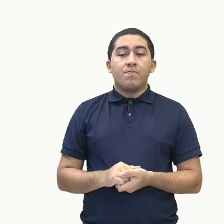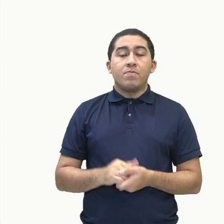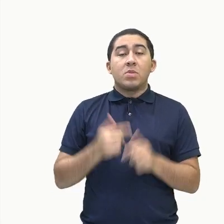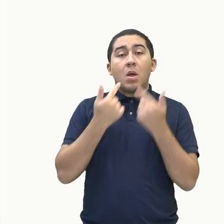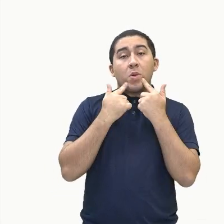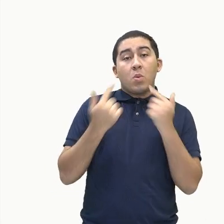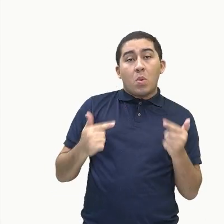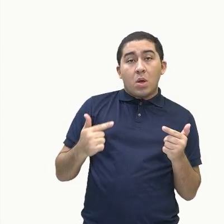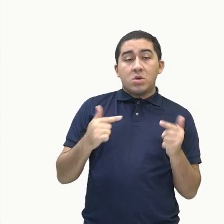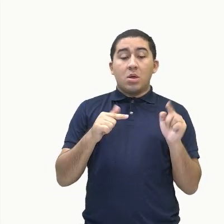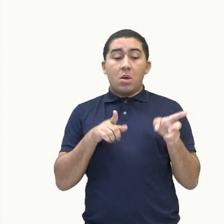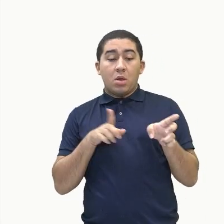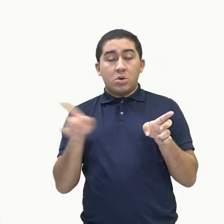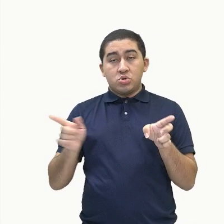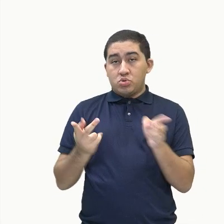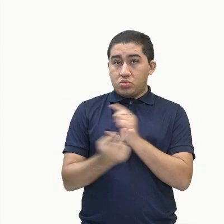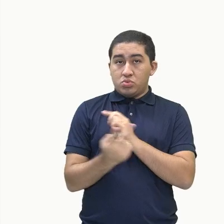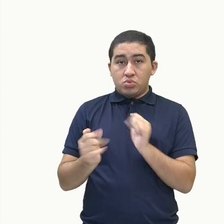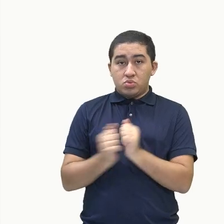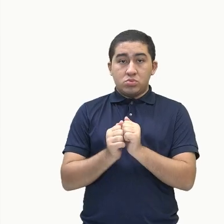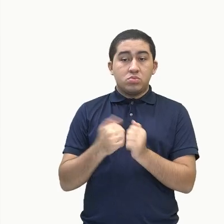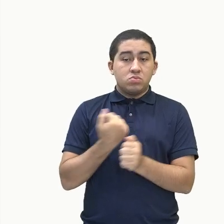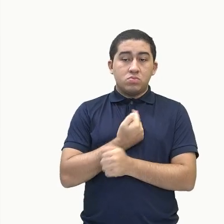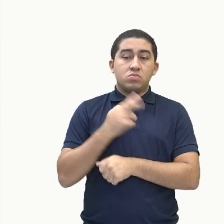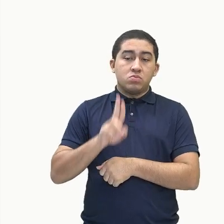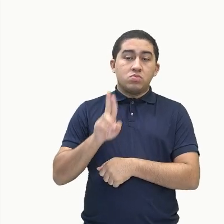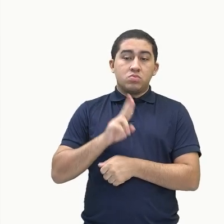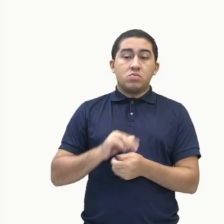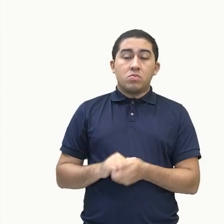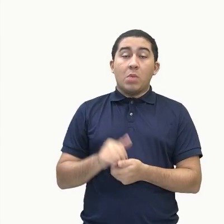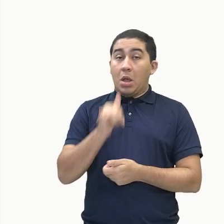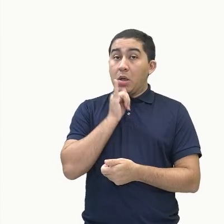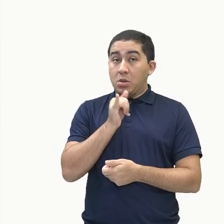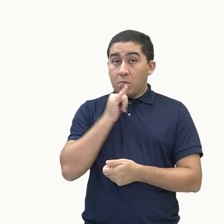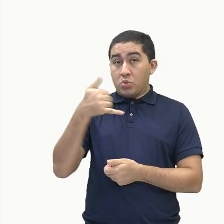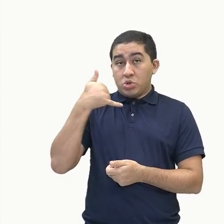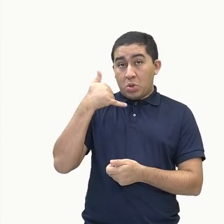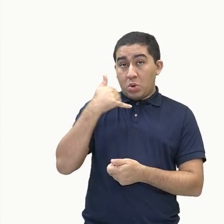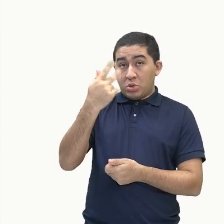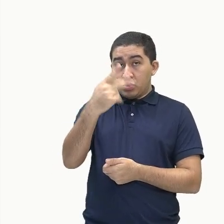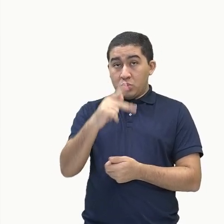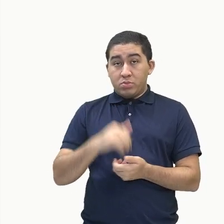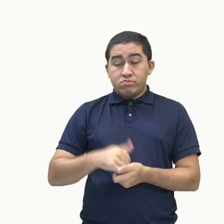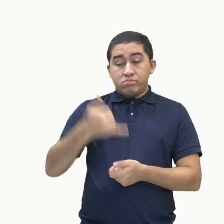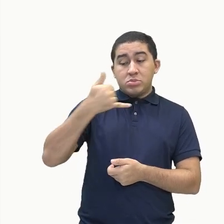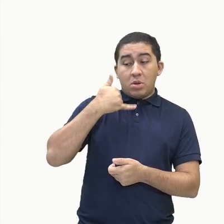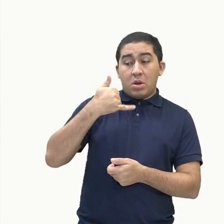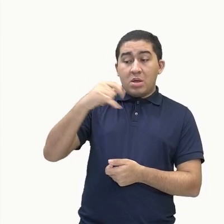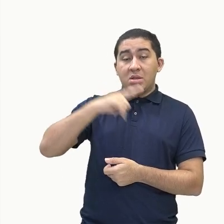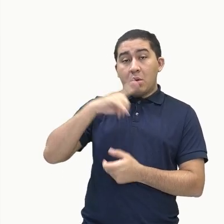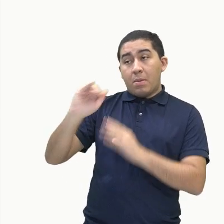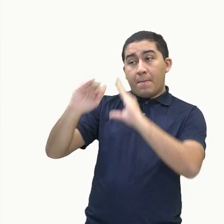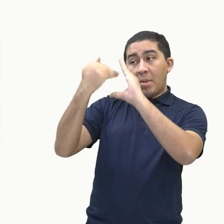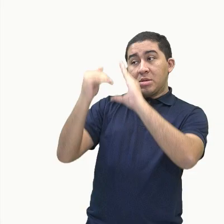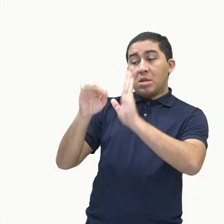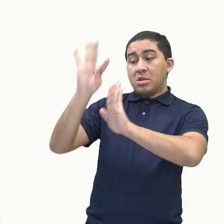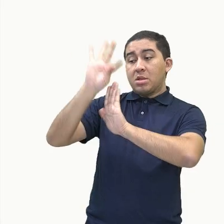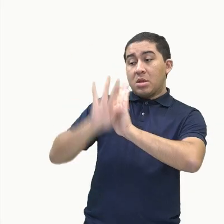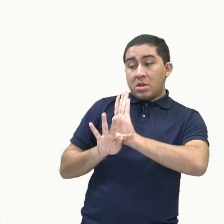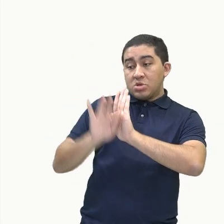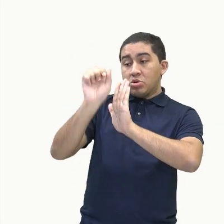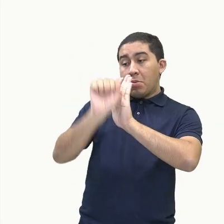a verbal quanto a não verbal. Olha o celular de vocês aí. Então, vocês vão ver mensagens com texto